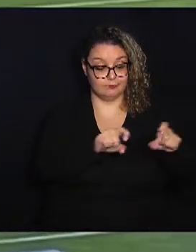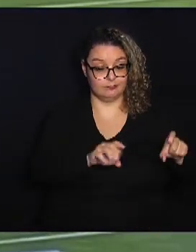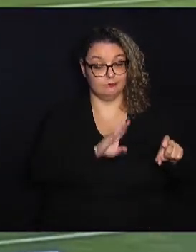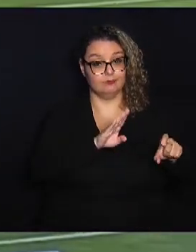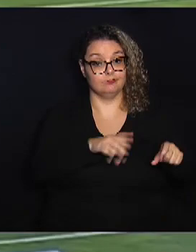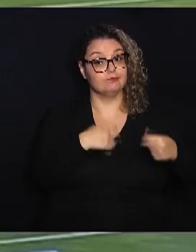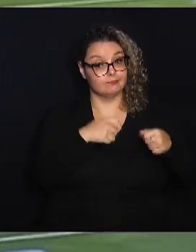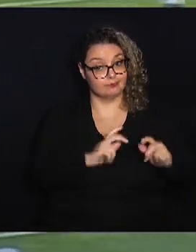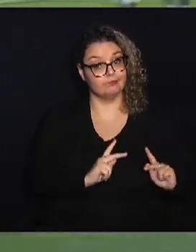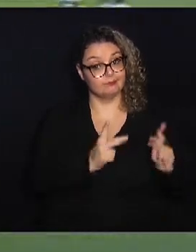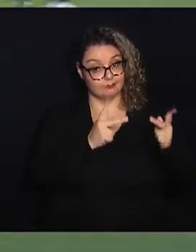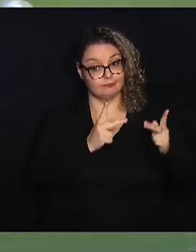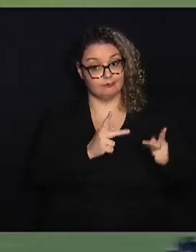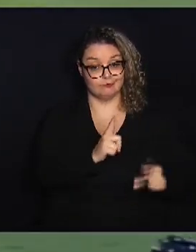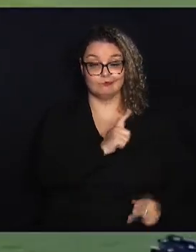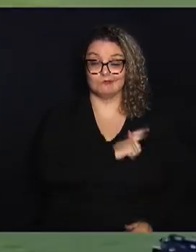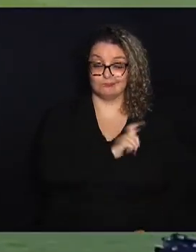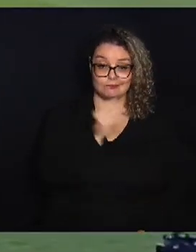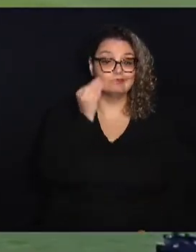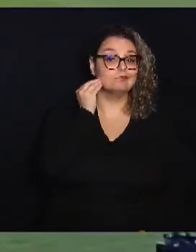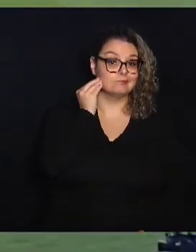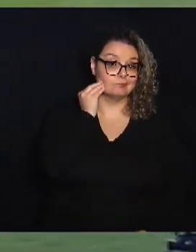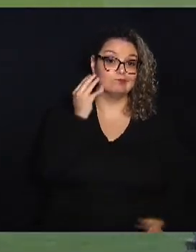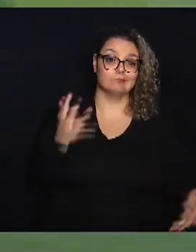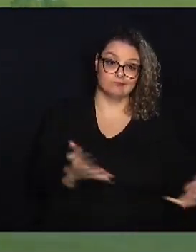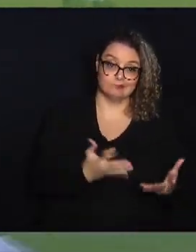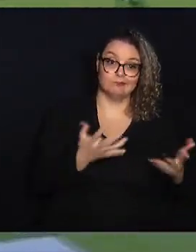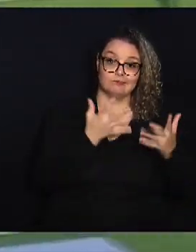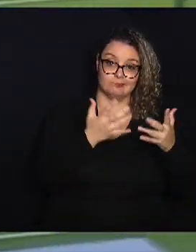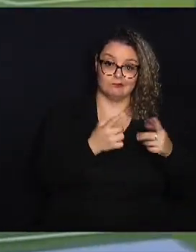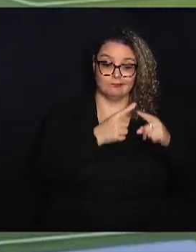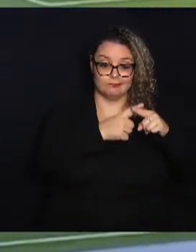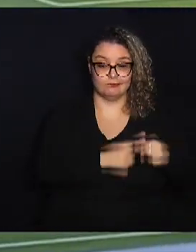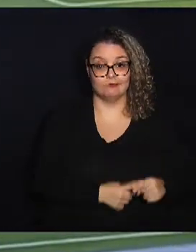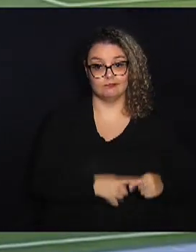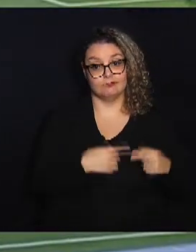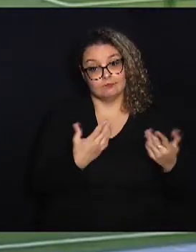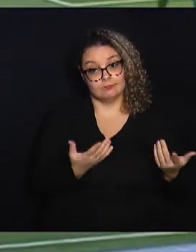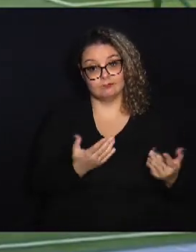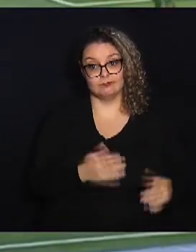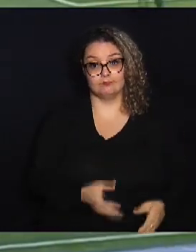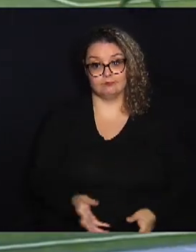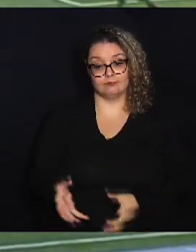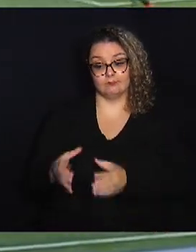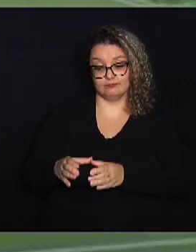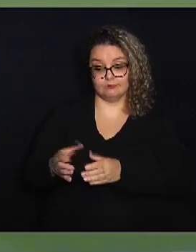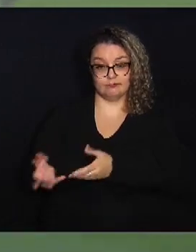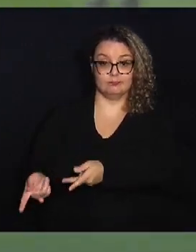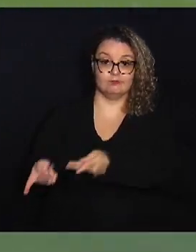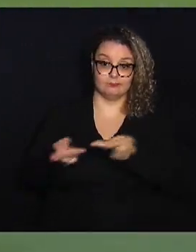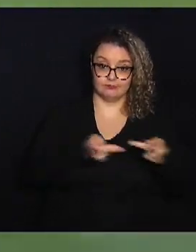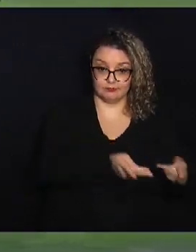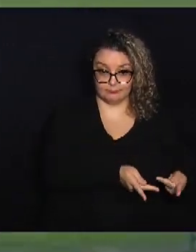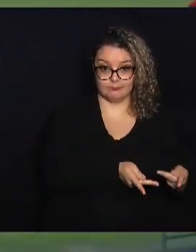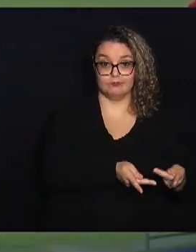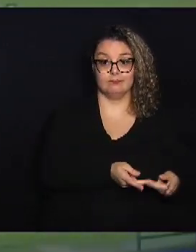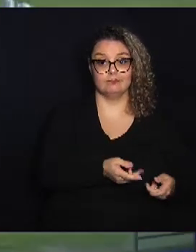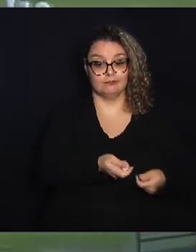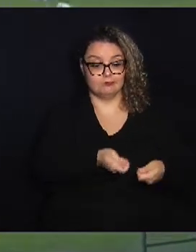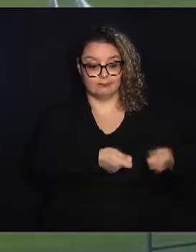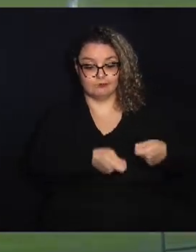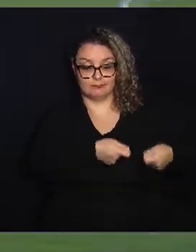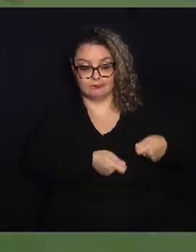da vitória, o Bugre tentou tomar a iniciativa na partida, mas foi o time visitante que começou a tomar conta do jogo. E